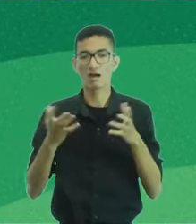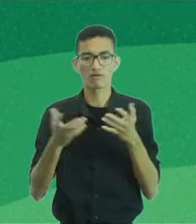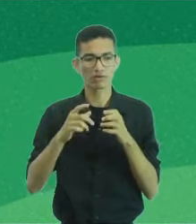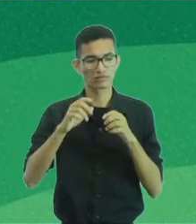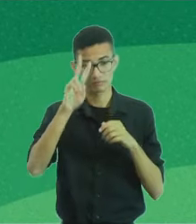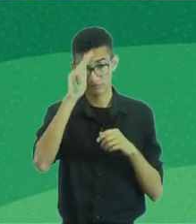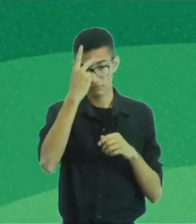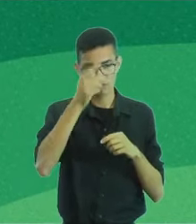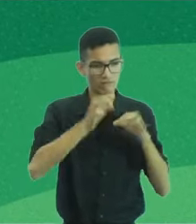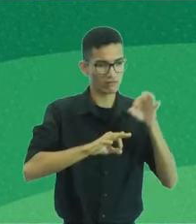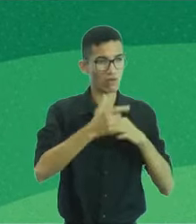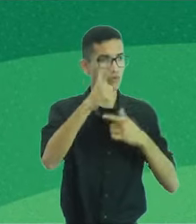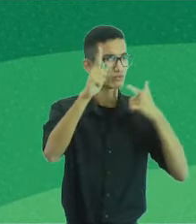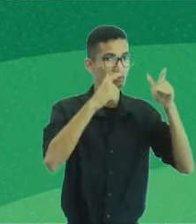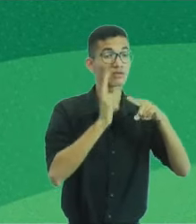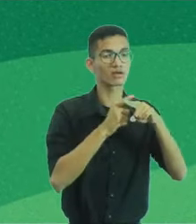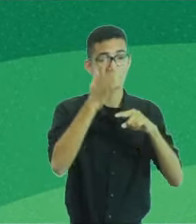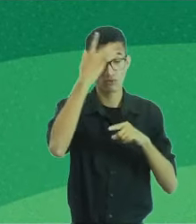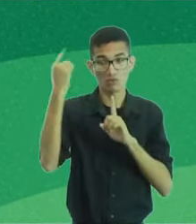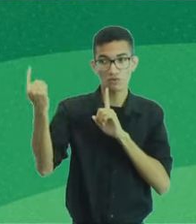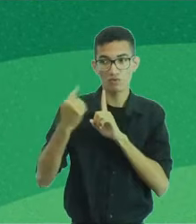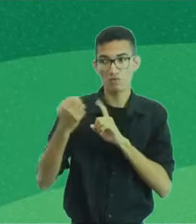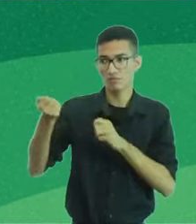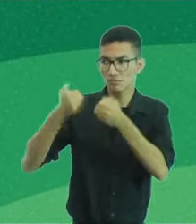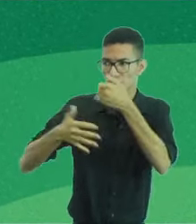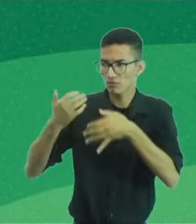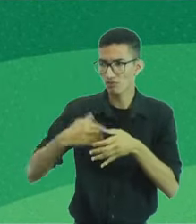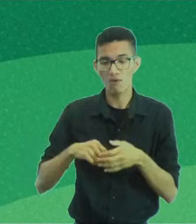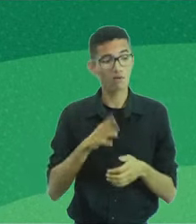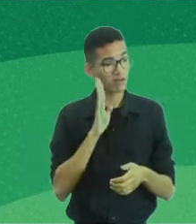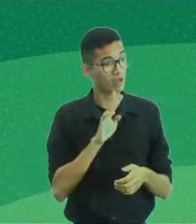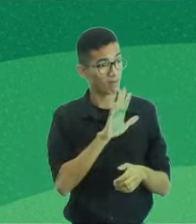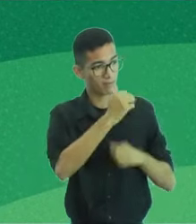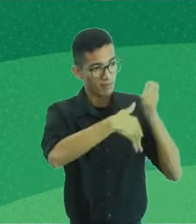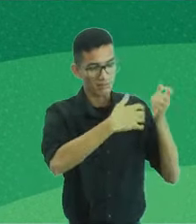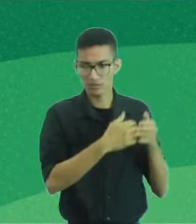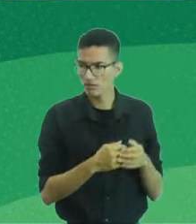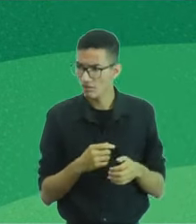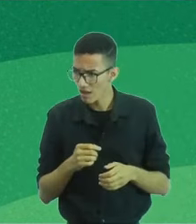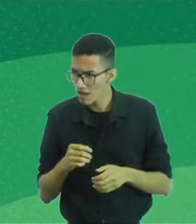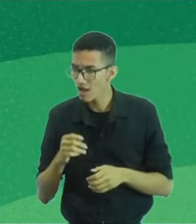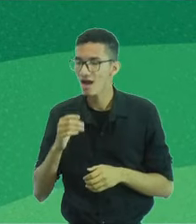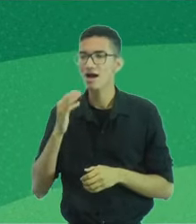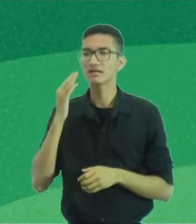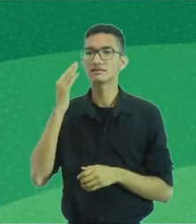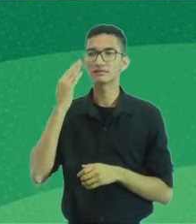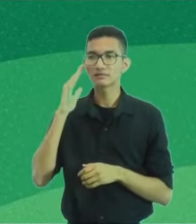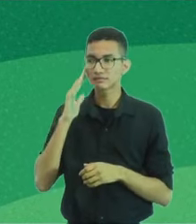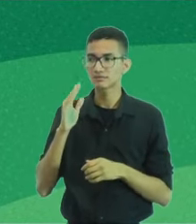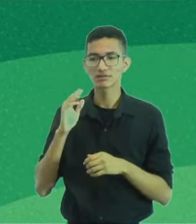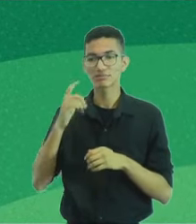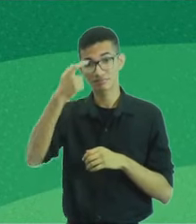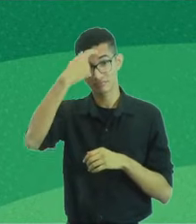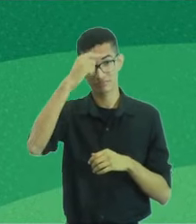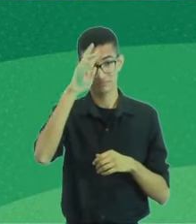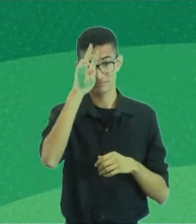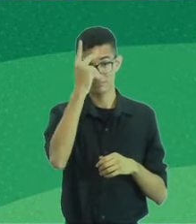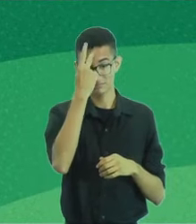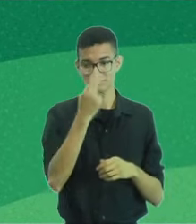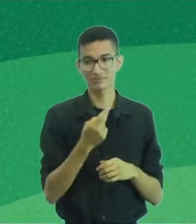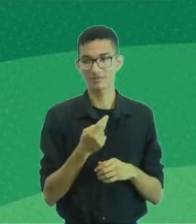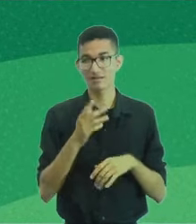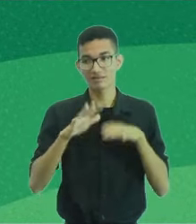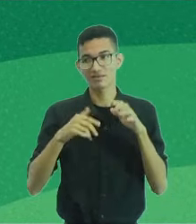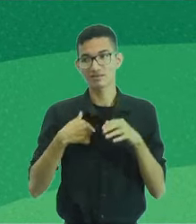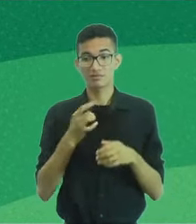aqui isso aqui porque eu falei com alguém e alguém me disse nossa olha como isso é legal estava aqui vendo a pasta da Melissa Agora desfix eu tenho